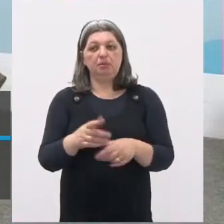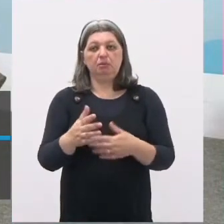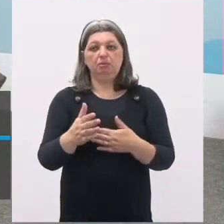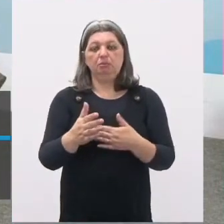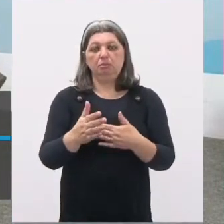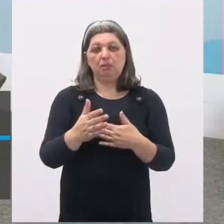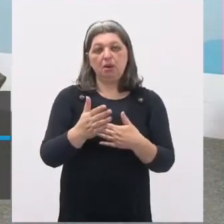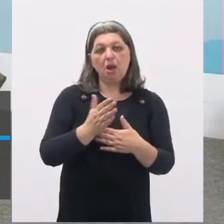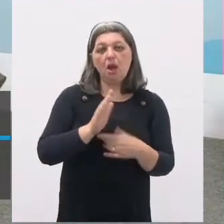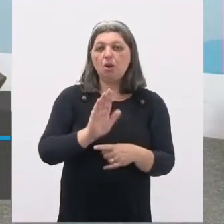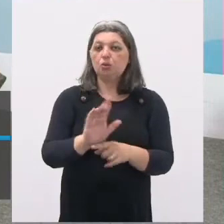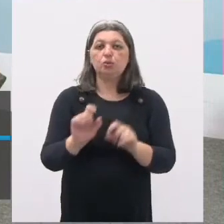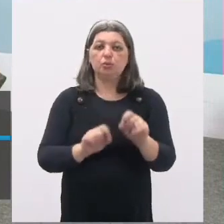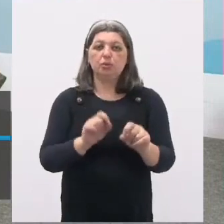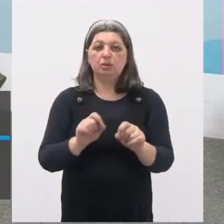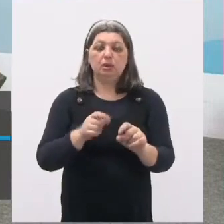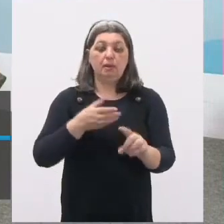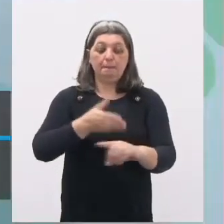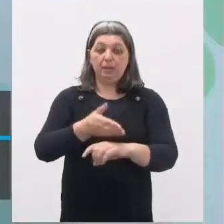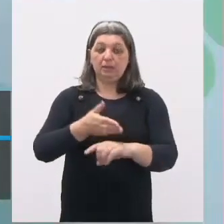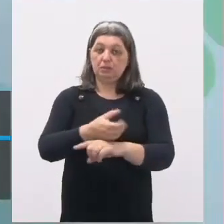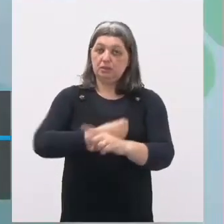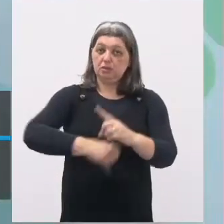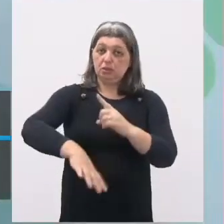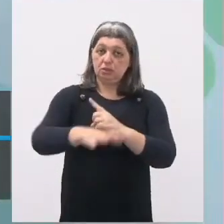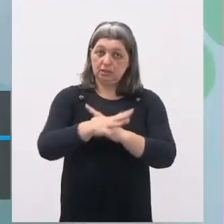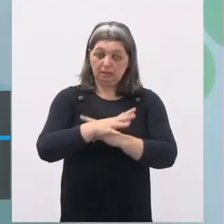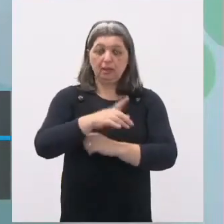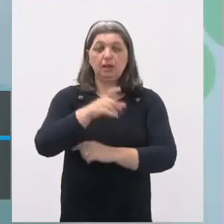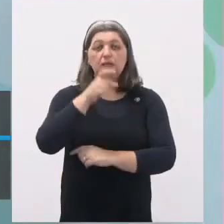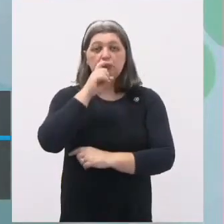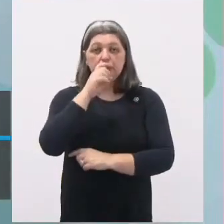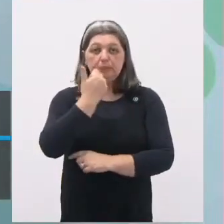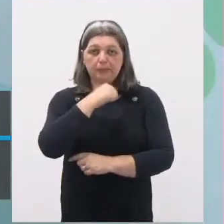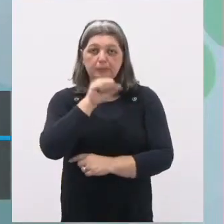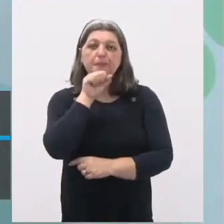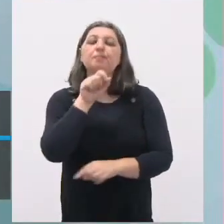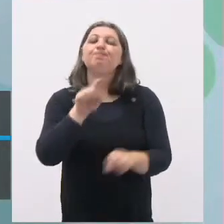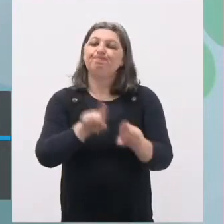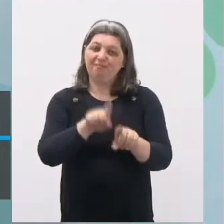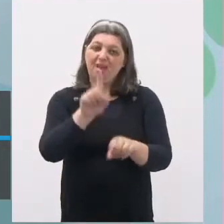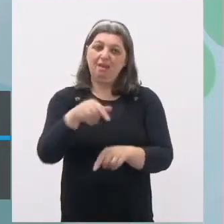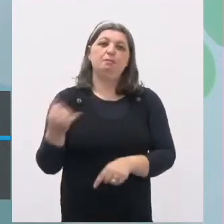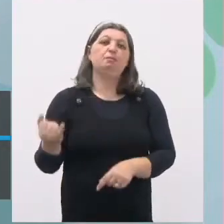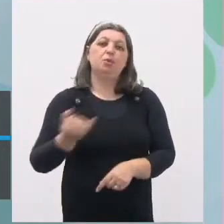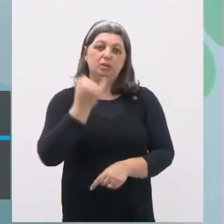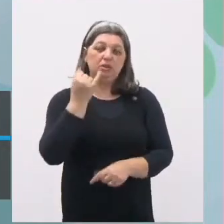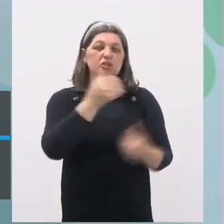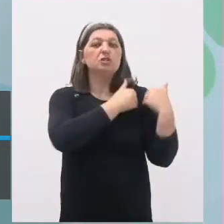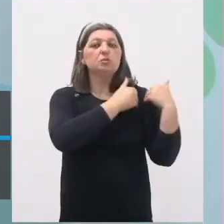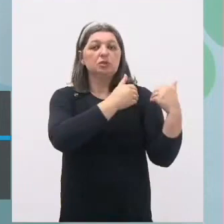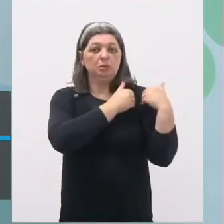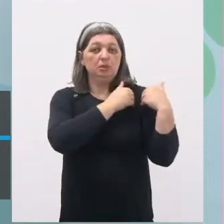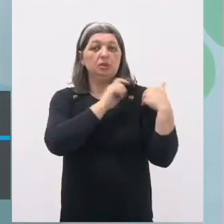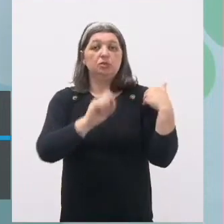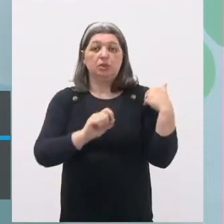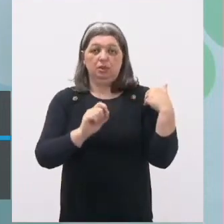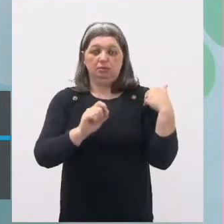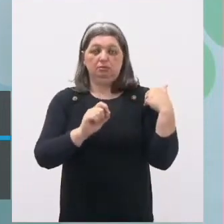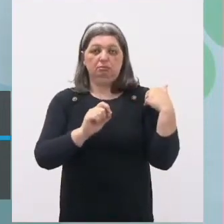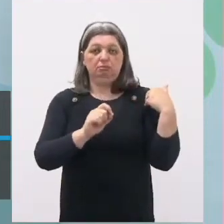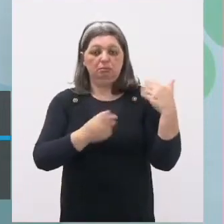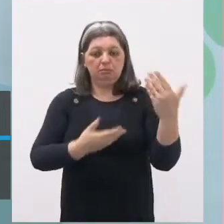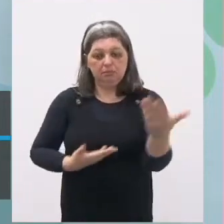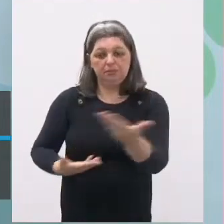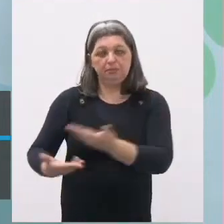tange a participação da sociedade e dos pais, né, que isso é importante, a participação dele. Essa responsabilidade é uma responsabilidade em